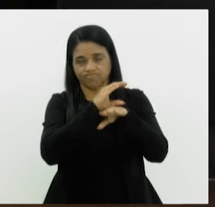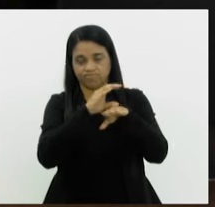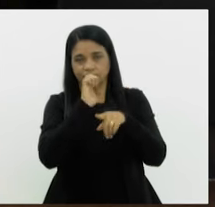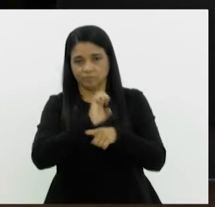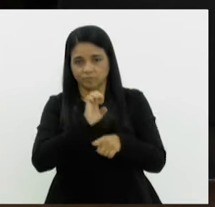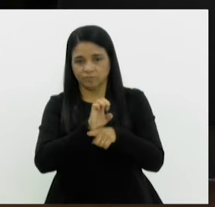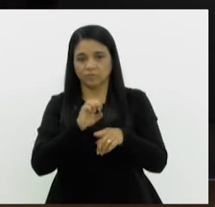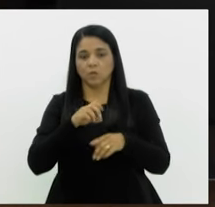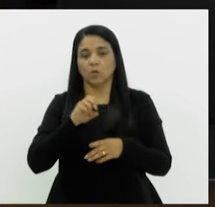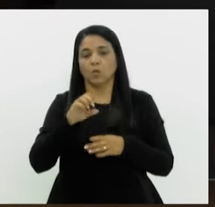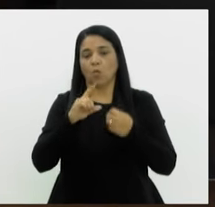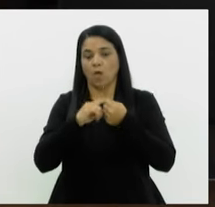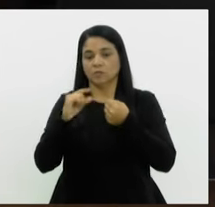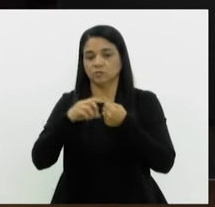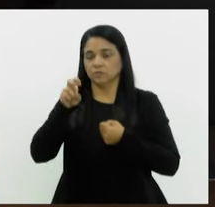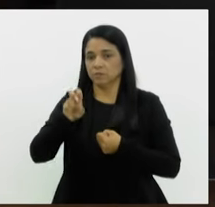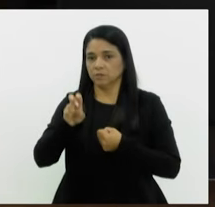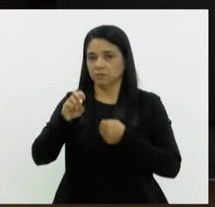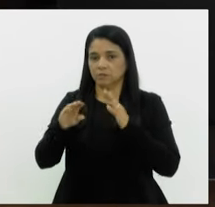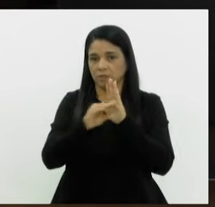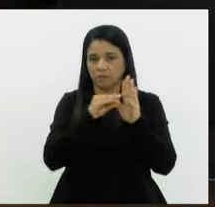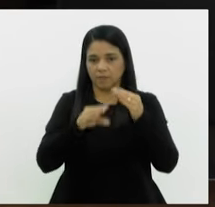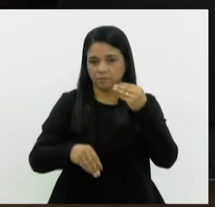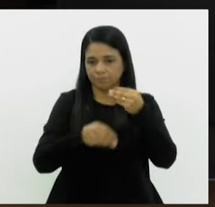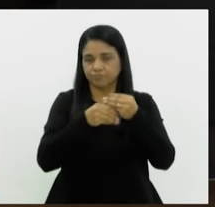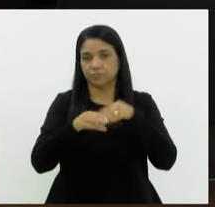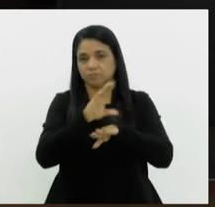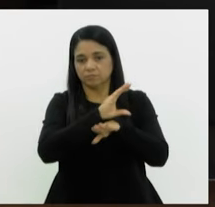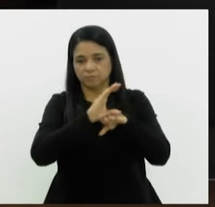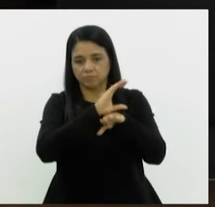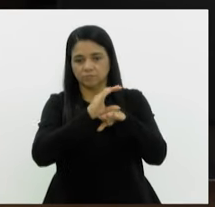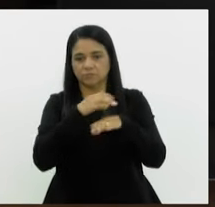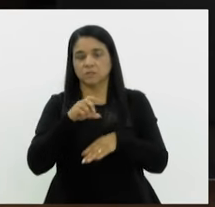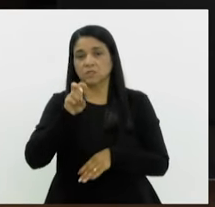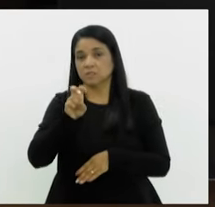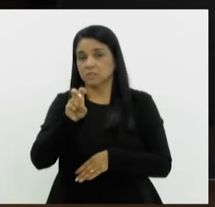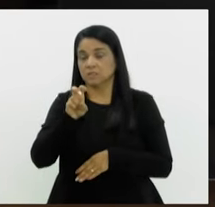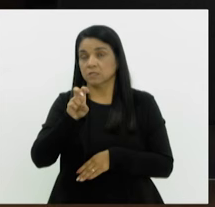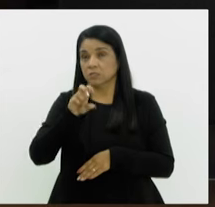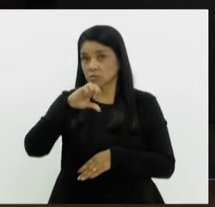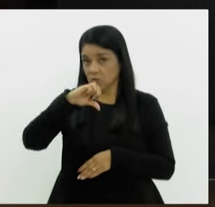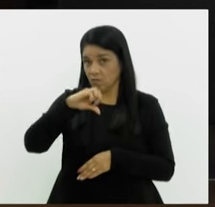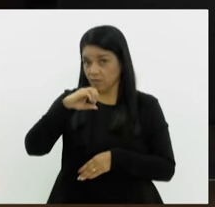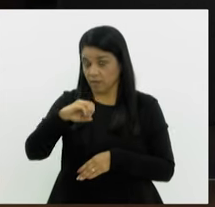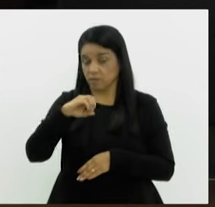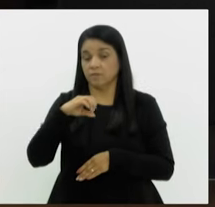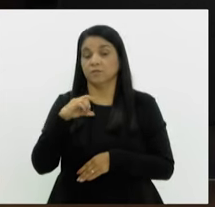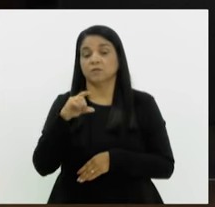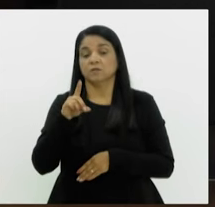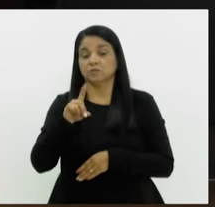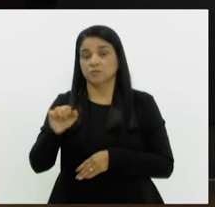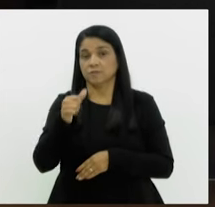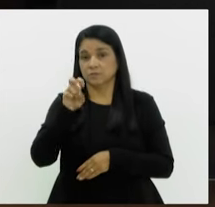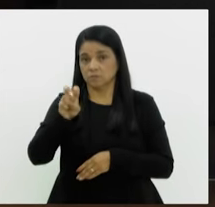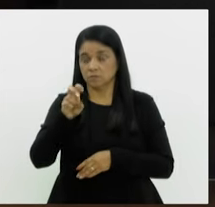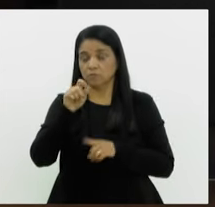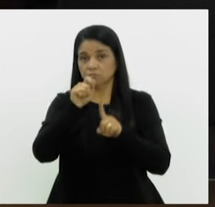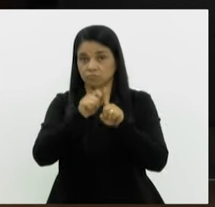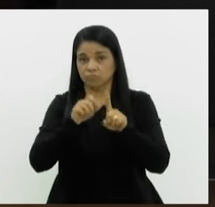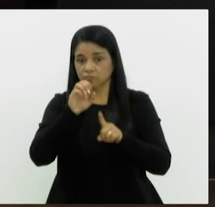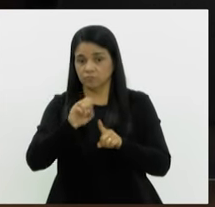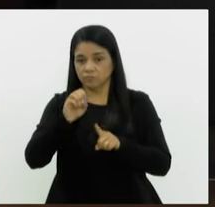emenda constitucional número 90 de 5 de outubro de 2021. Parecer da Comissão de